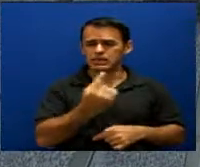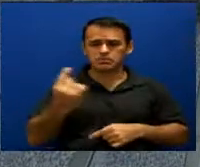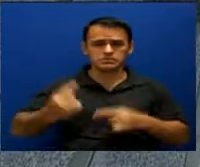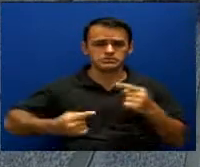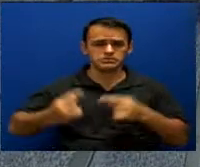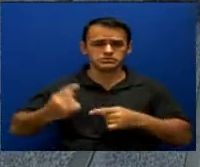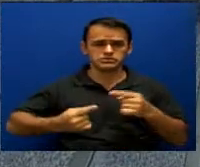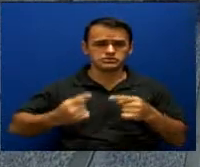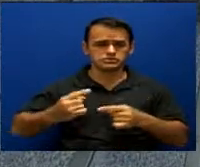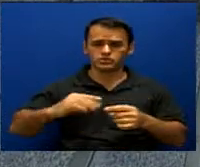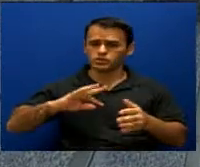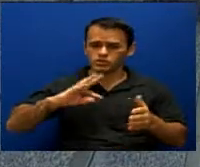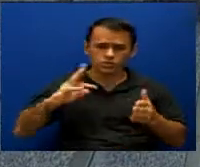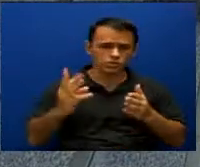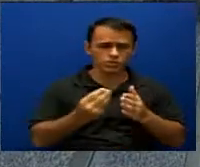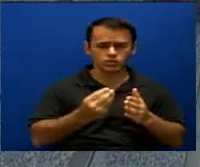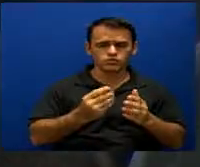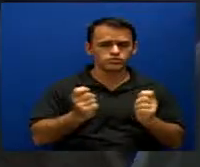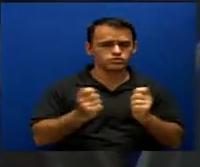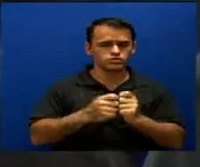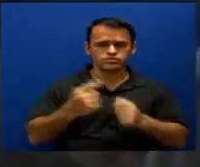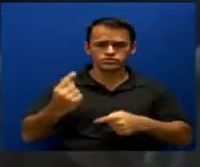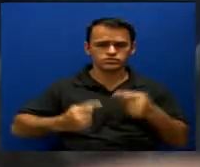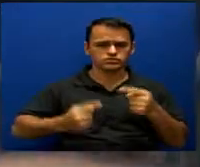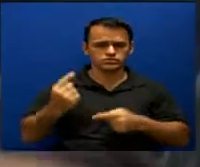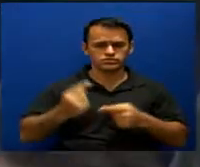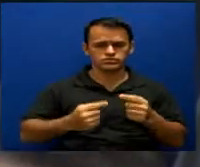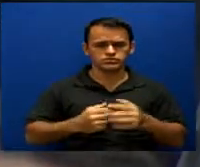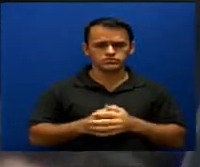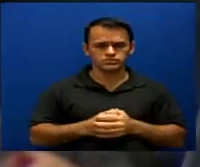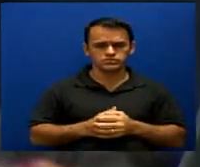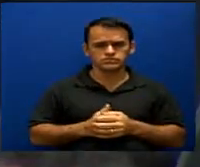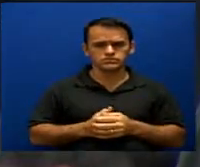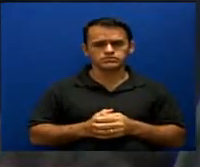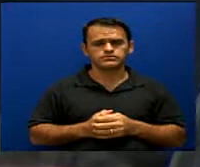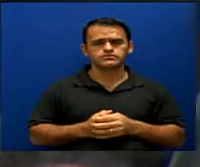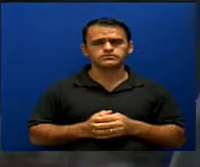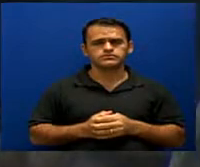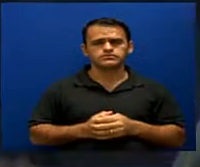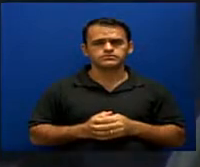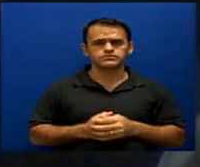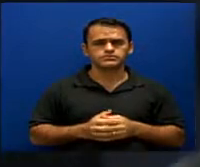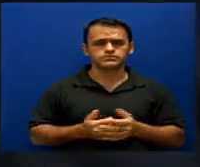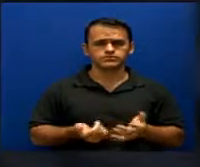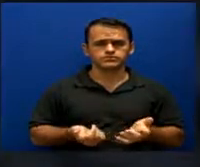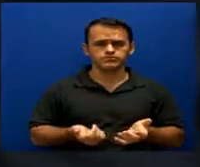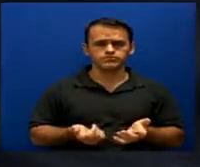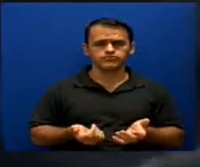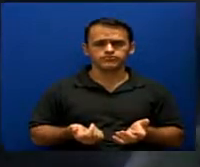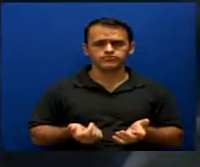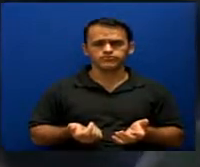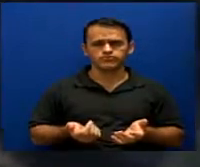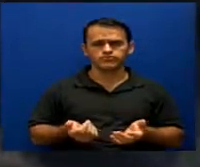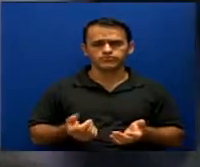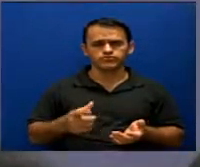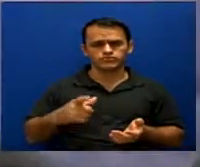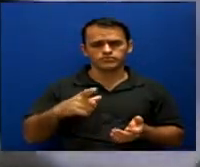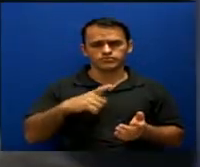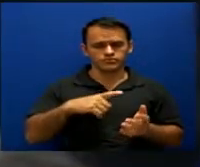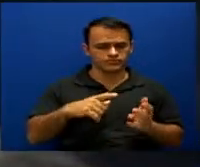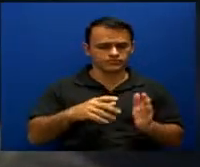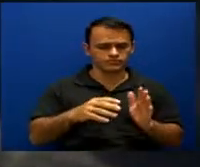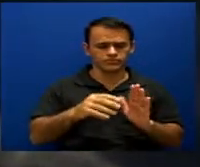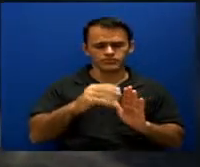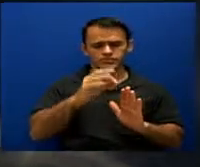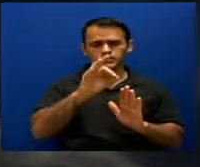vai debatendo todos os pareceres aqui. Os pareceres foram feitos não pelo pedido em si, mas sim da forma que foi